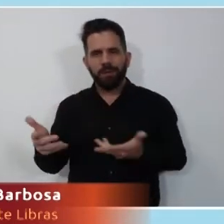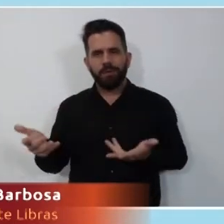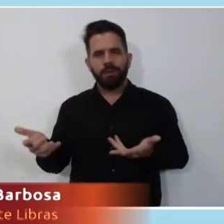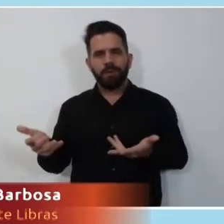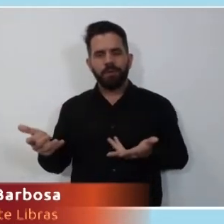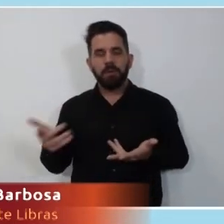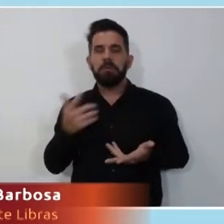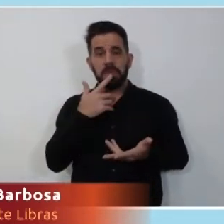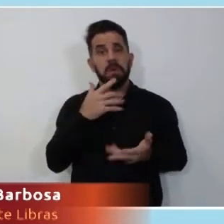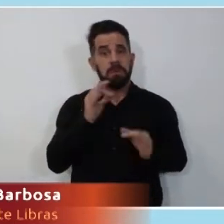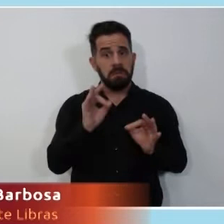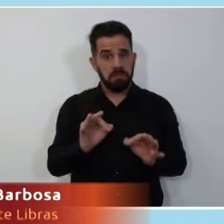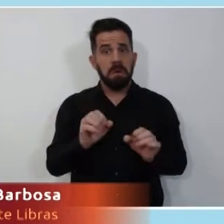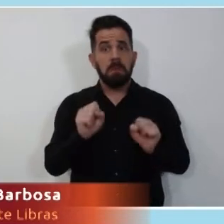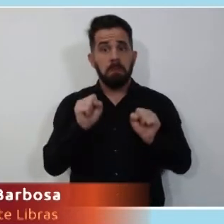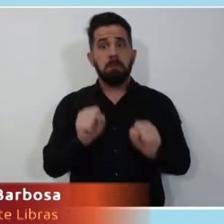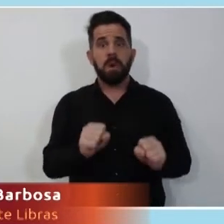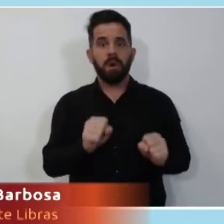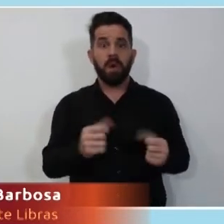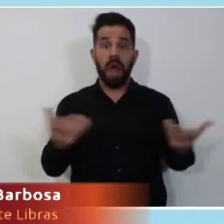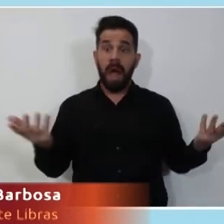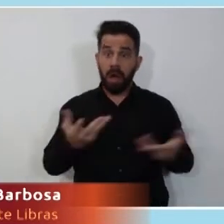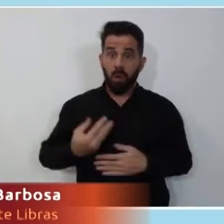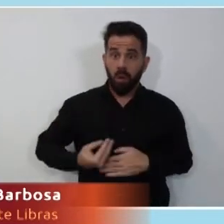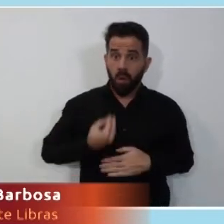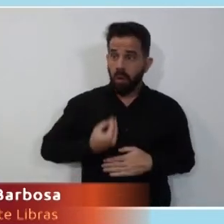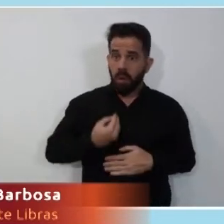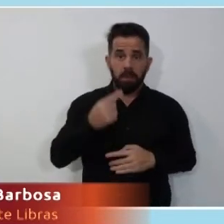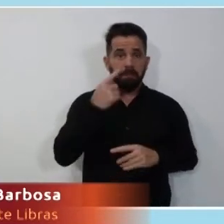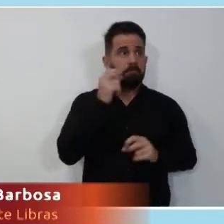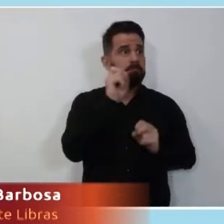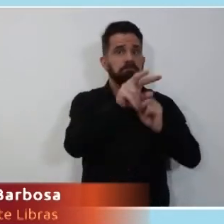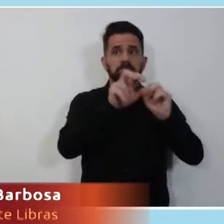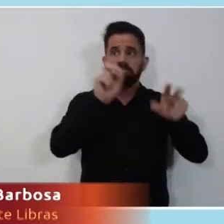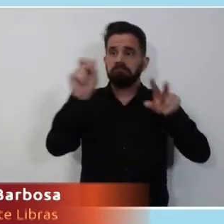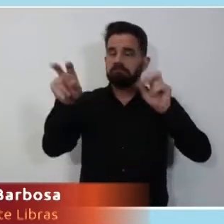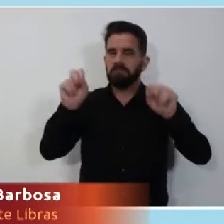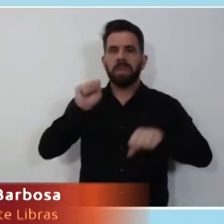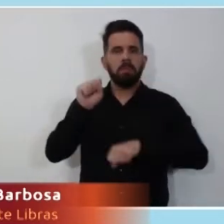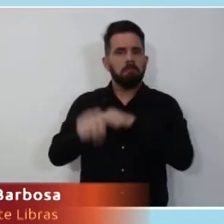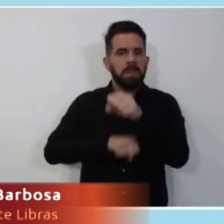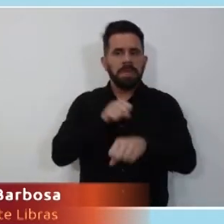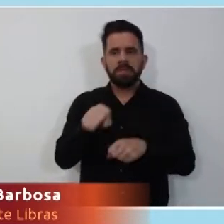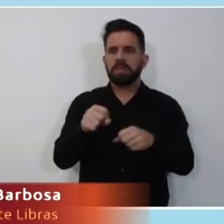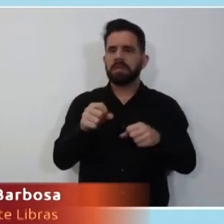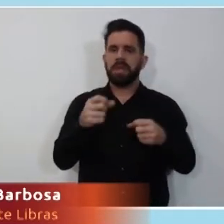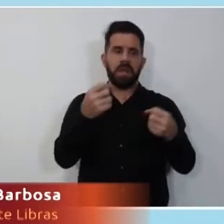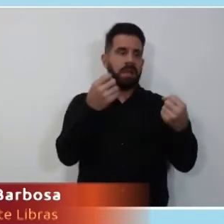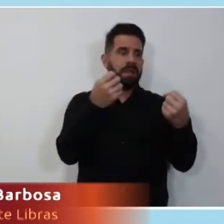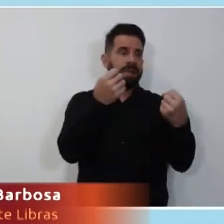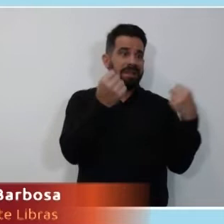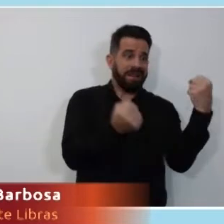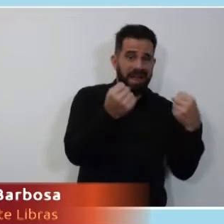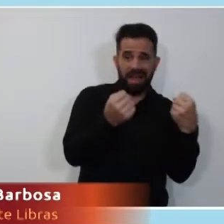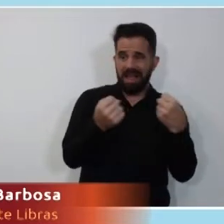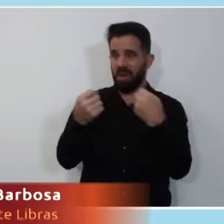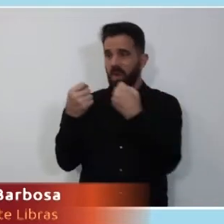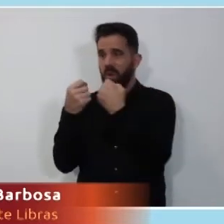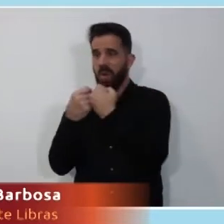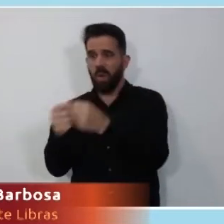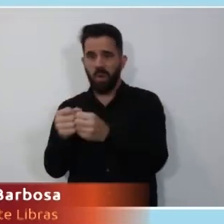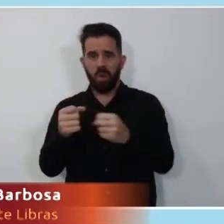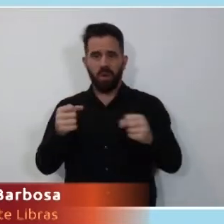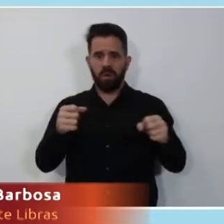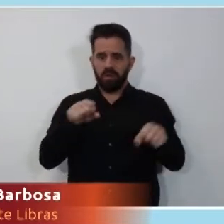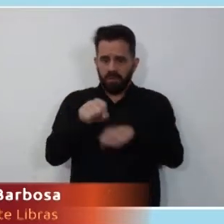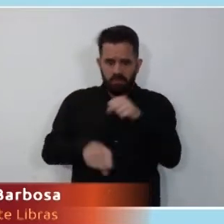dos ônibus, dos carros, estão se virando, né? Isso tudo está dando ao poder público uma sinalização.